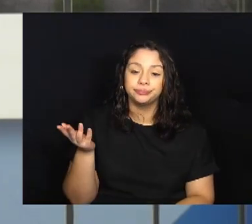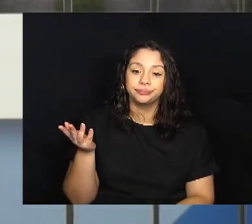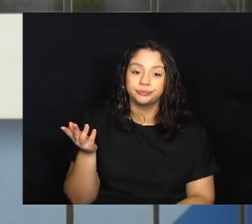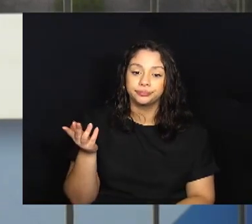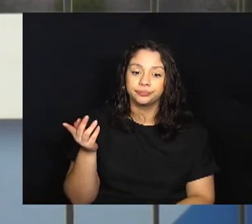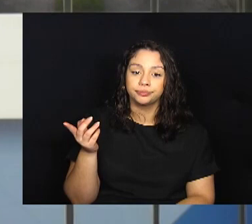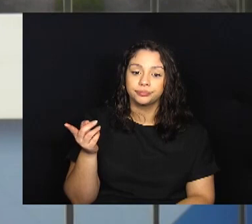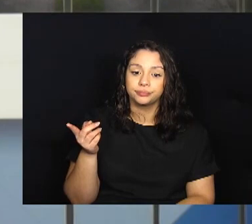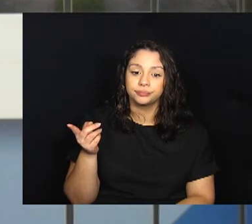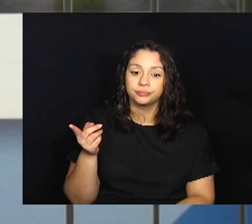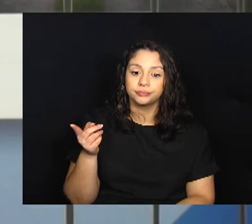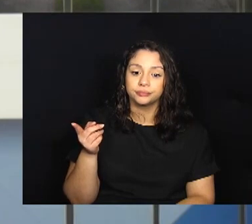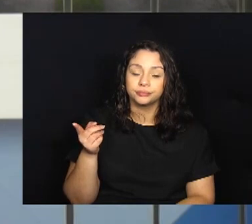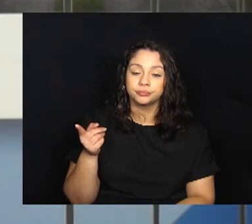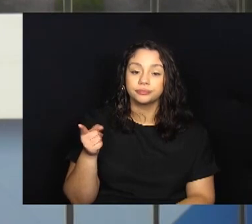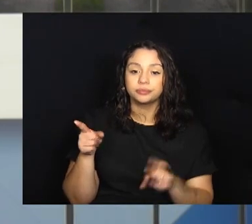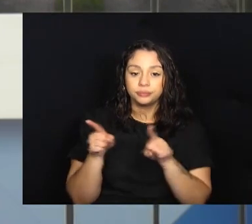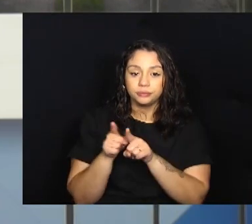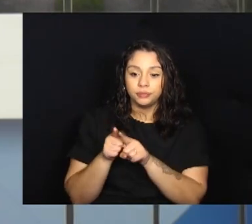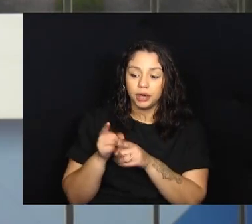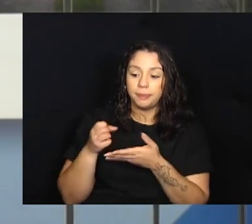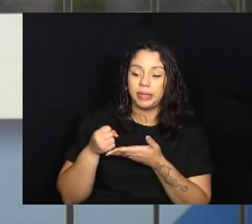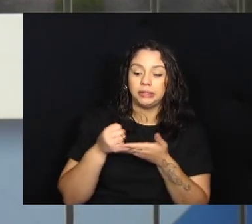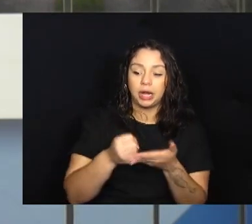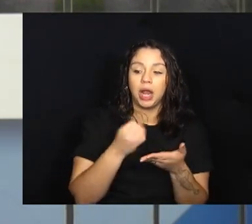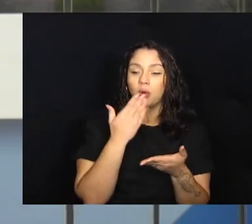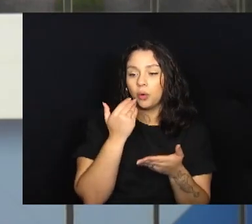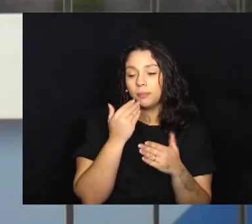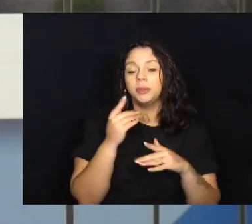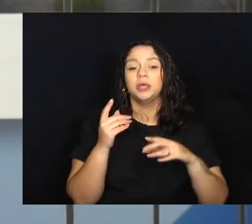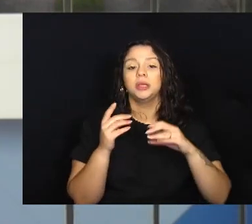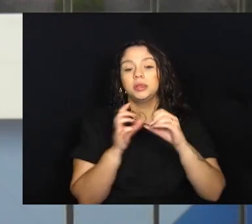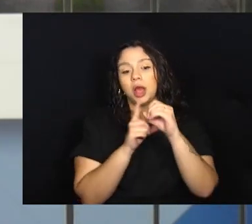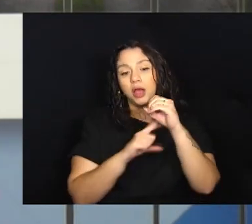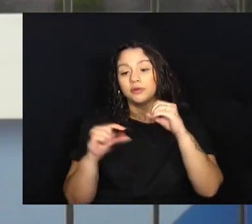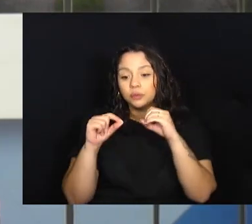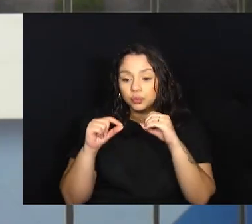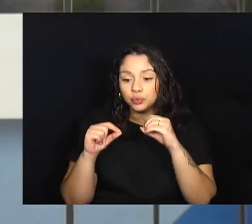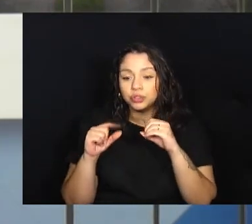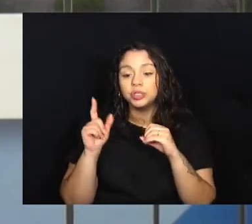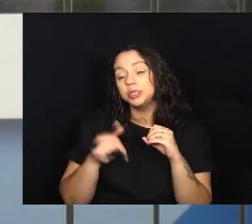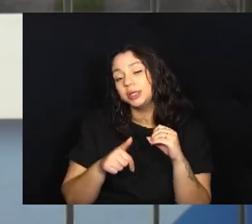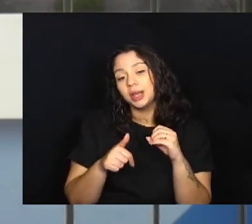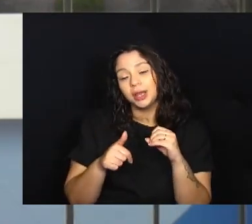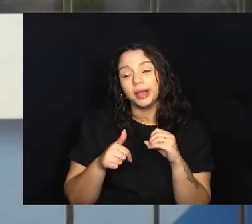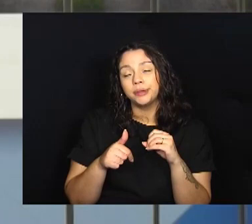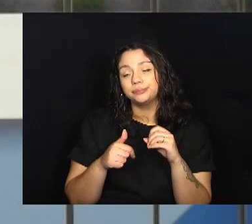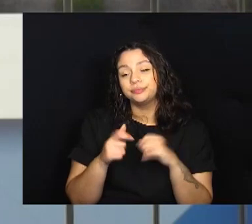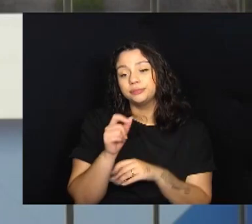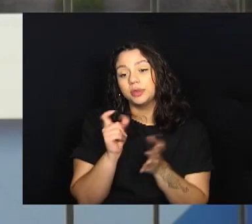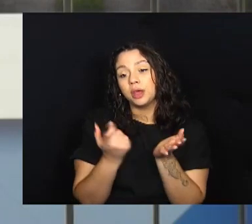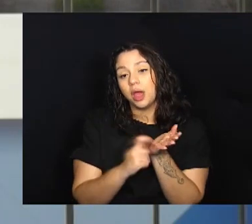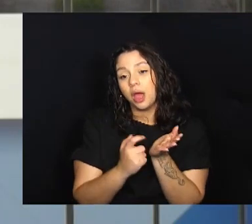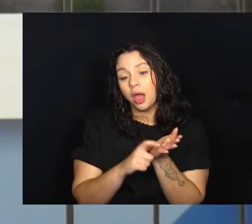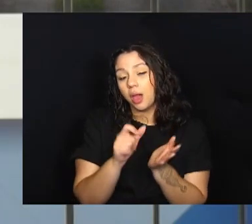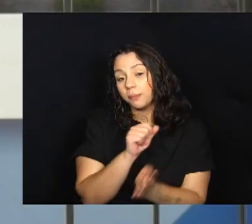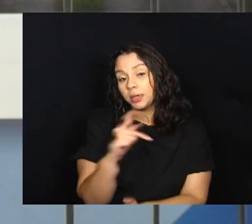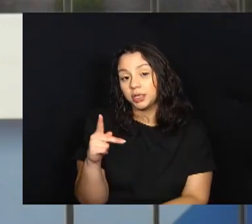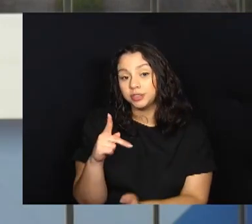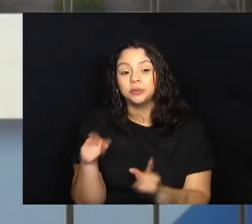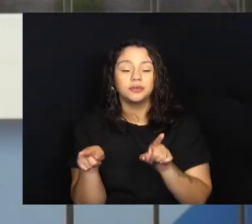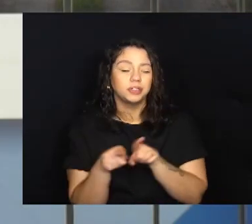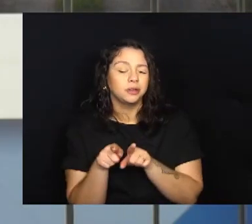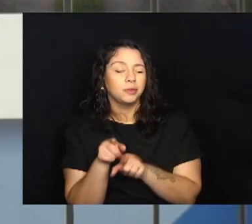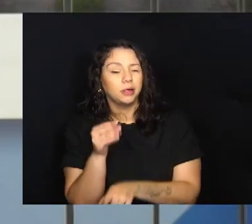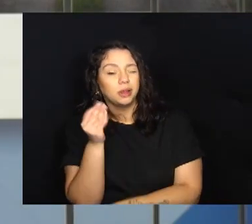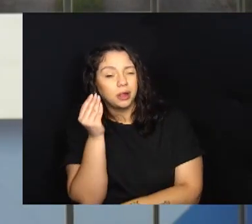né? Quer dizer, Uber, iFood, que são esses aplicativos, né, acabam sendo, que até se